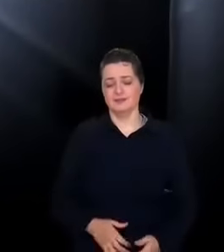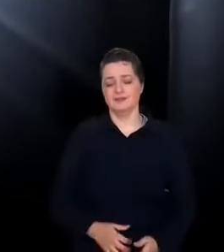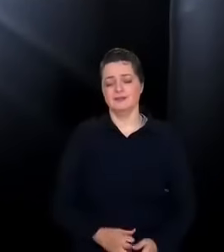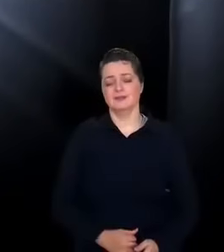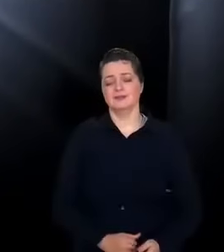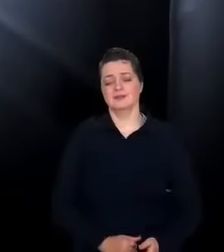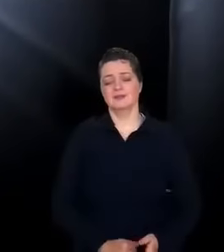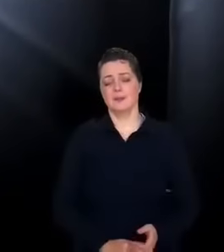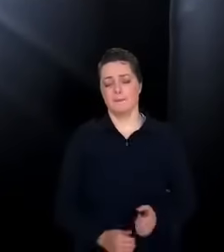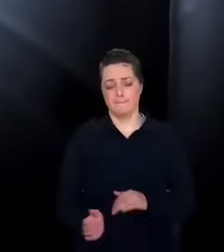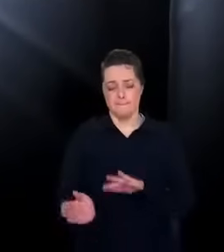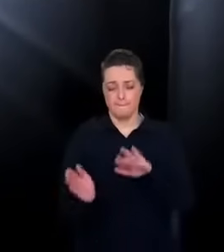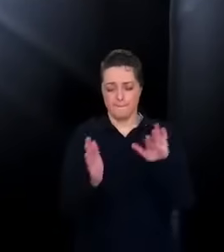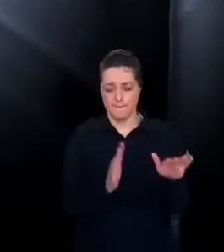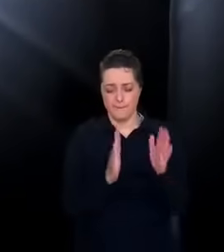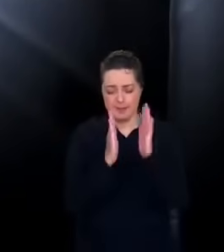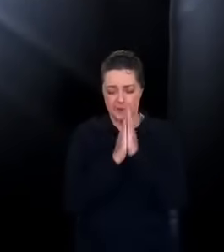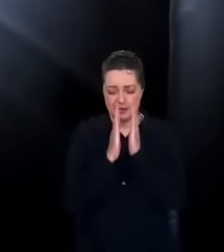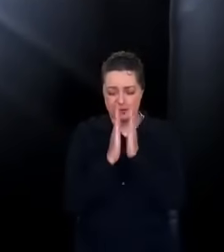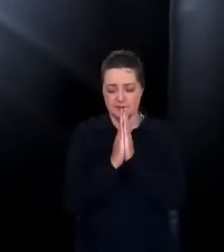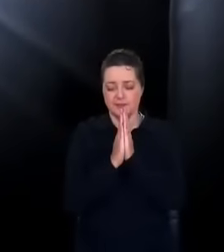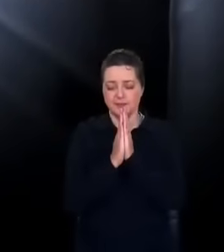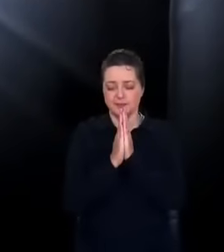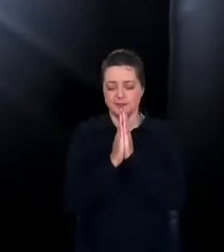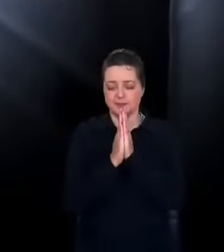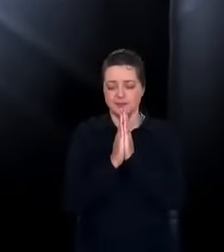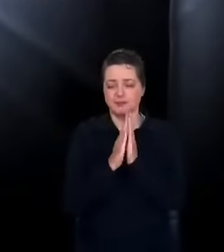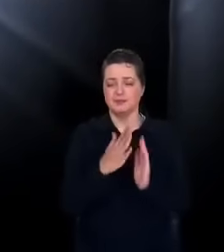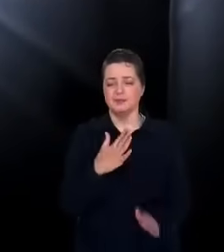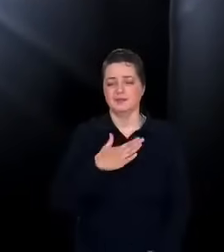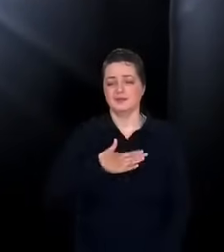coração. Meu Pai querido e amado,